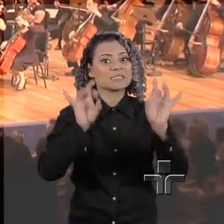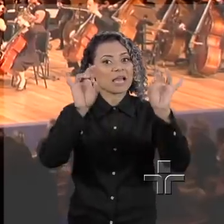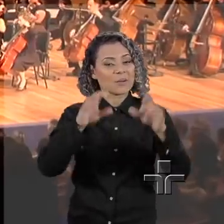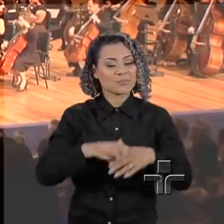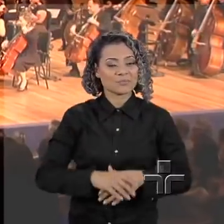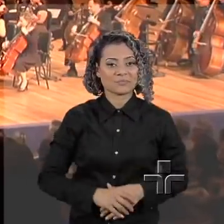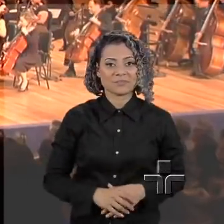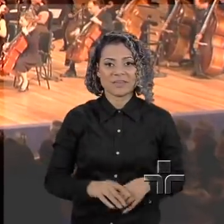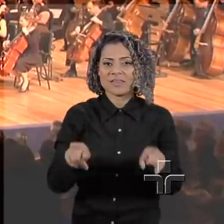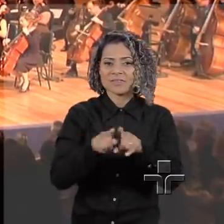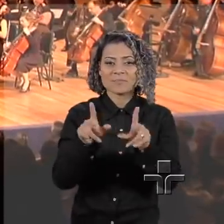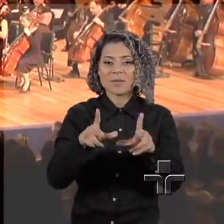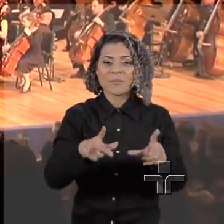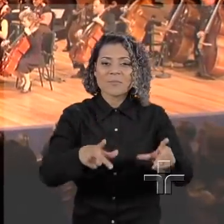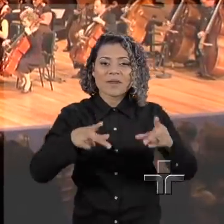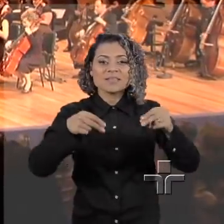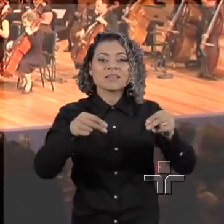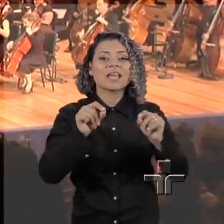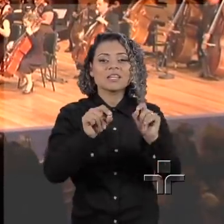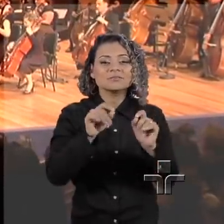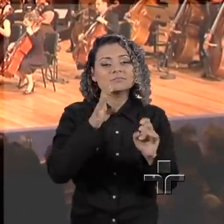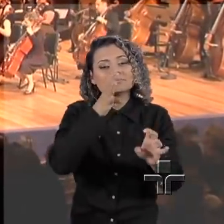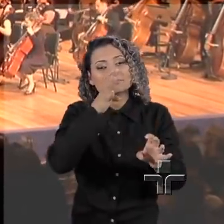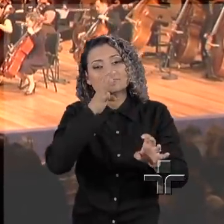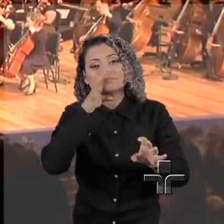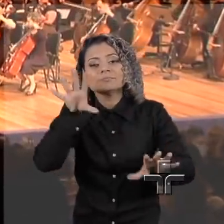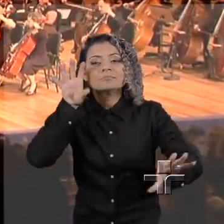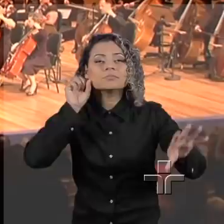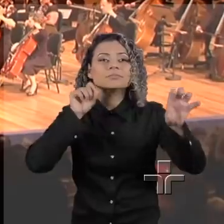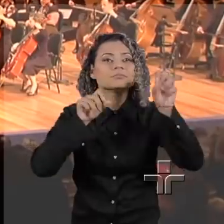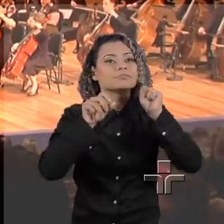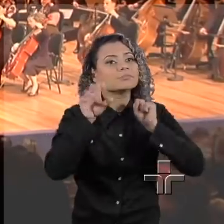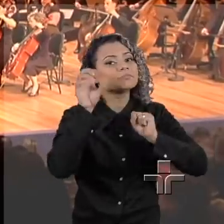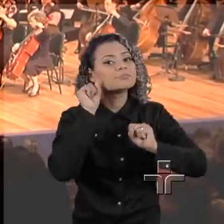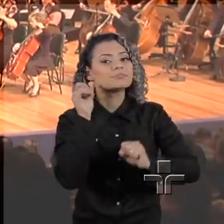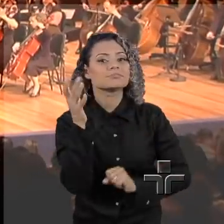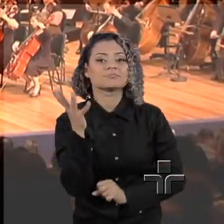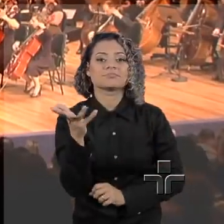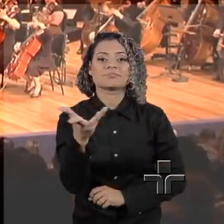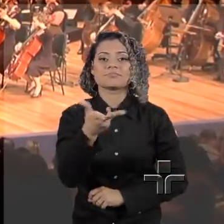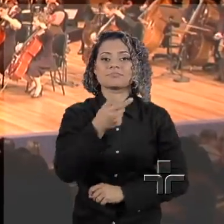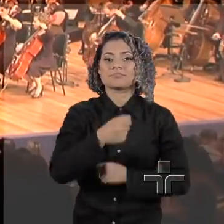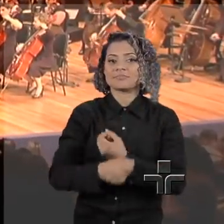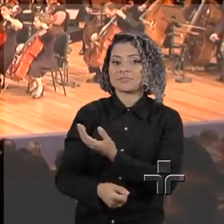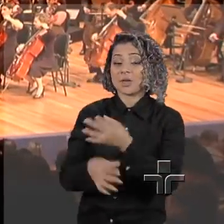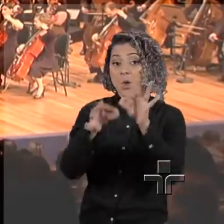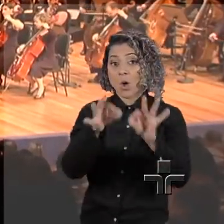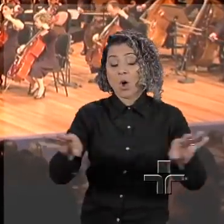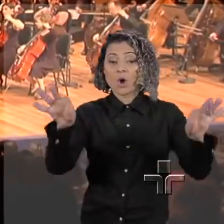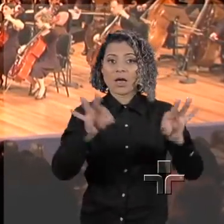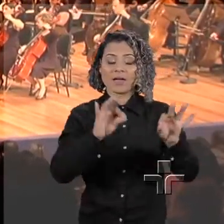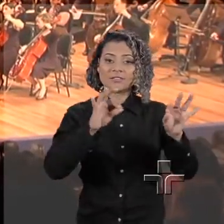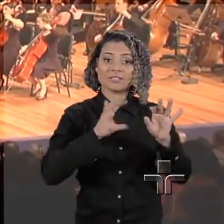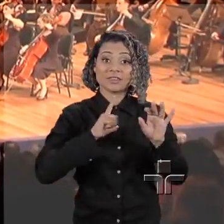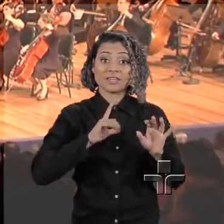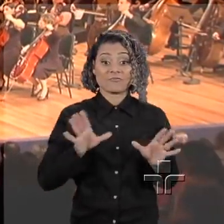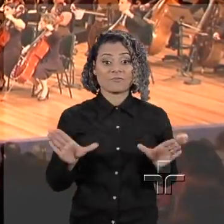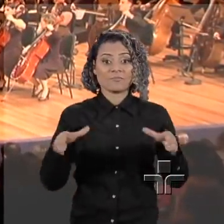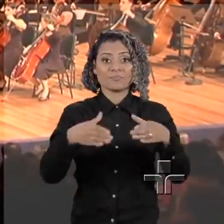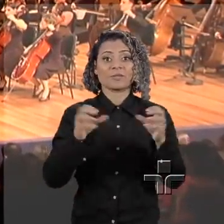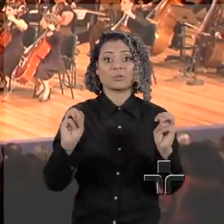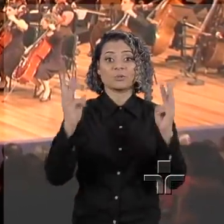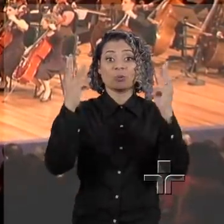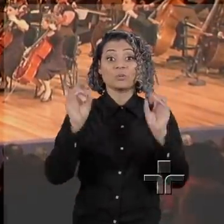Um presente para os olhos e os ouvidos. A Orquestra Jazz Sinfônica fez um espetáculo especial